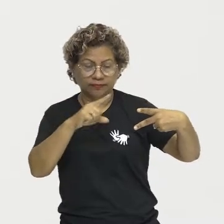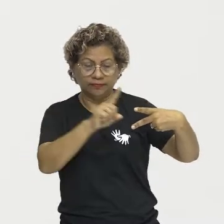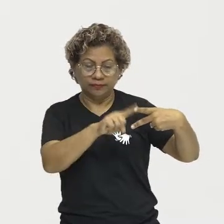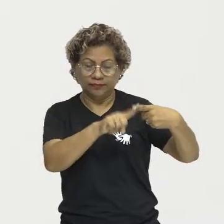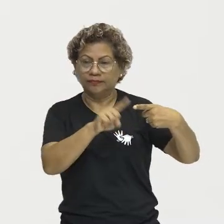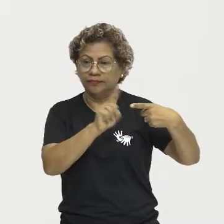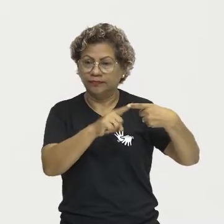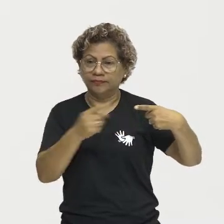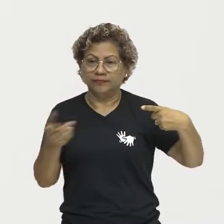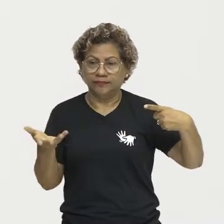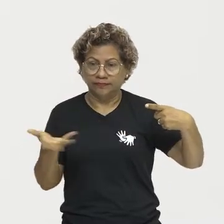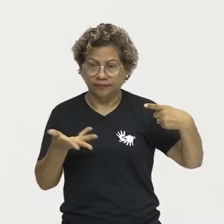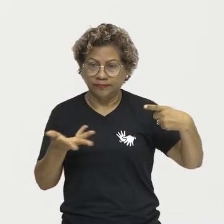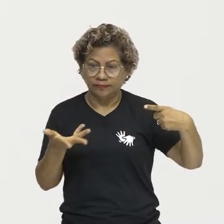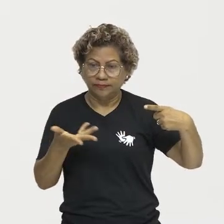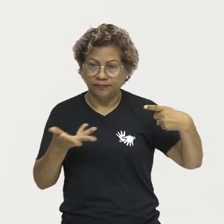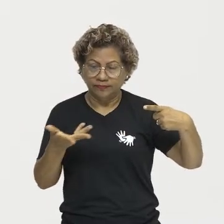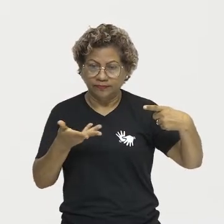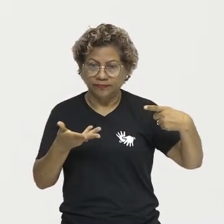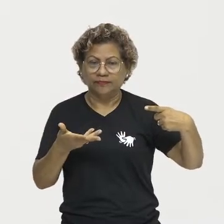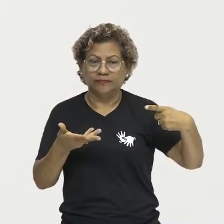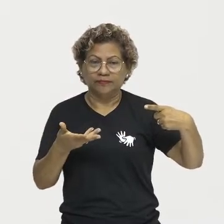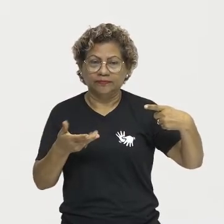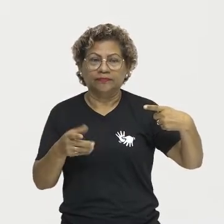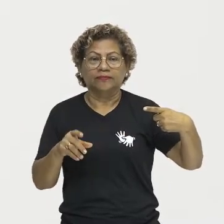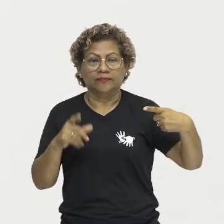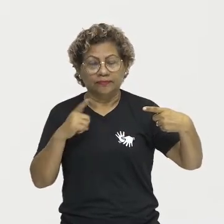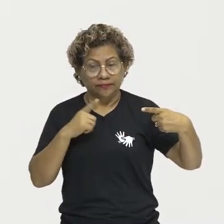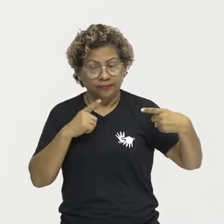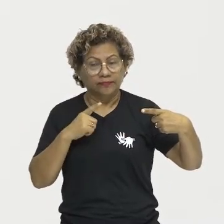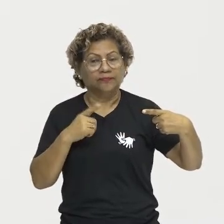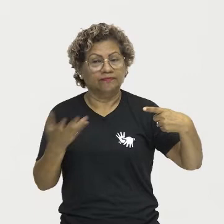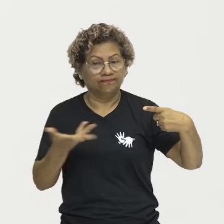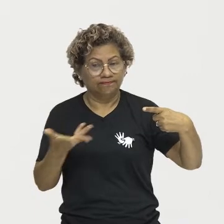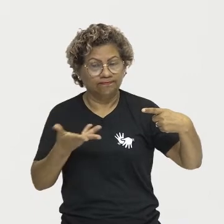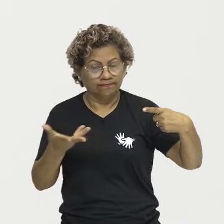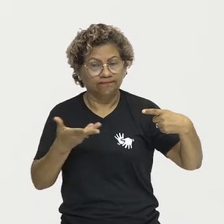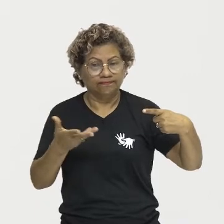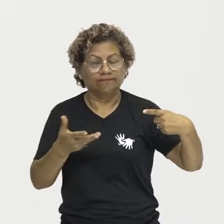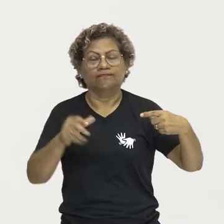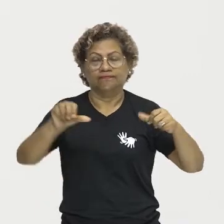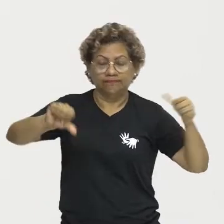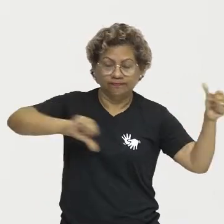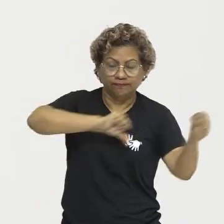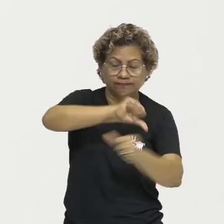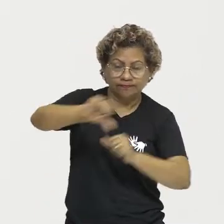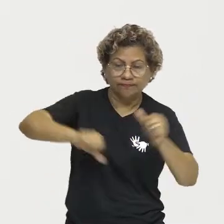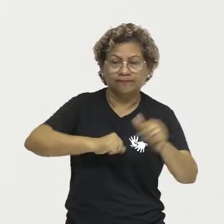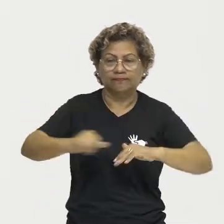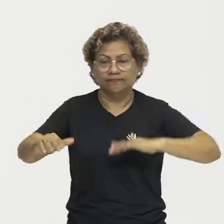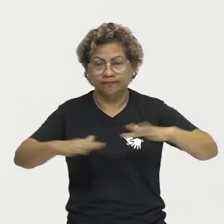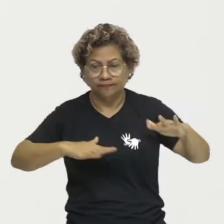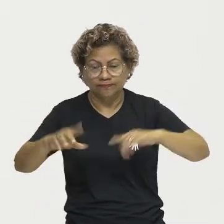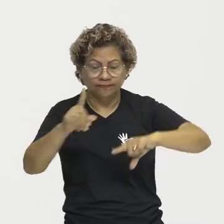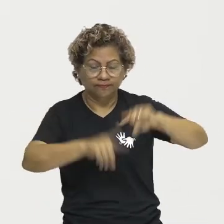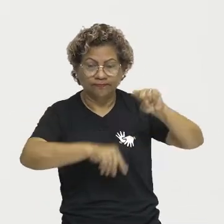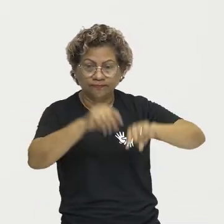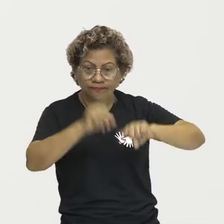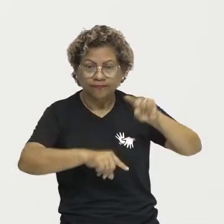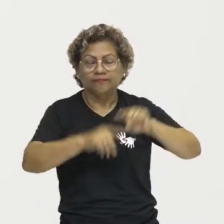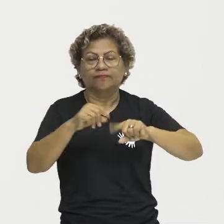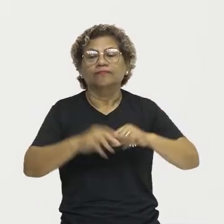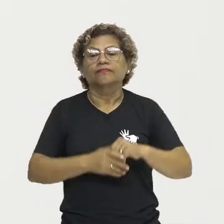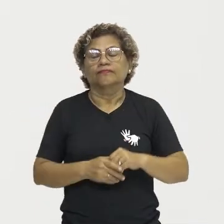a aceleração. A aceleração é uma modificação no estado de movimento do corpo. Ele altera